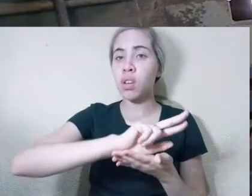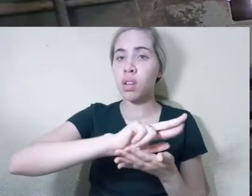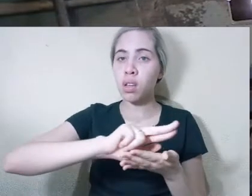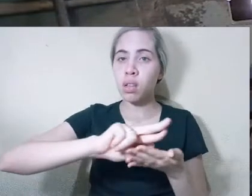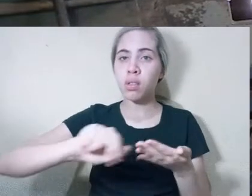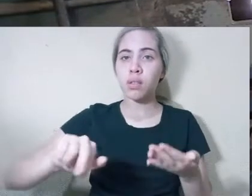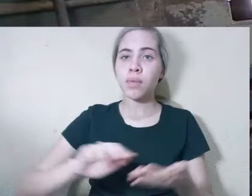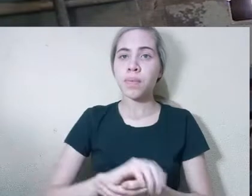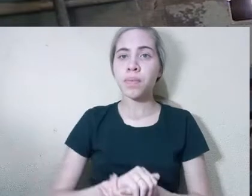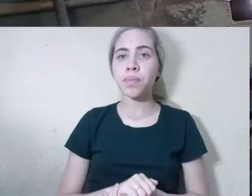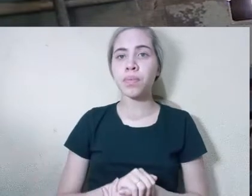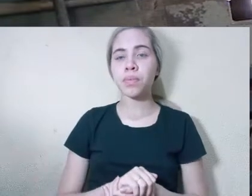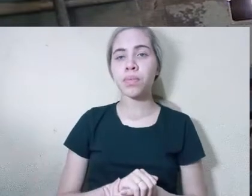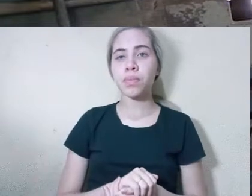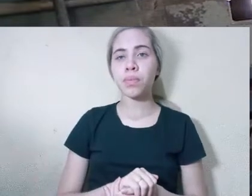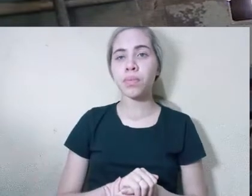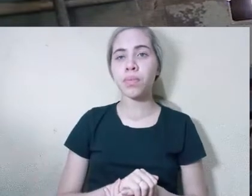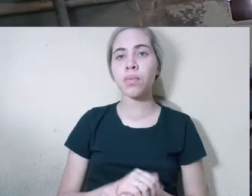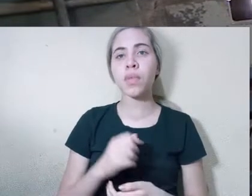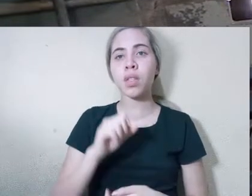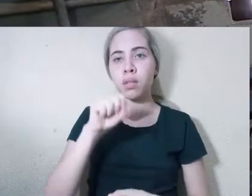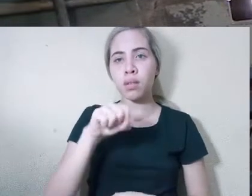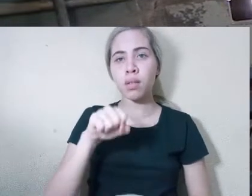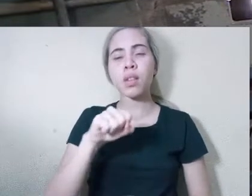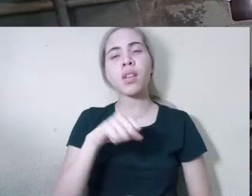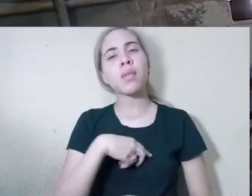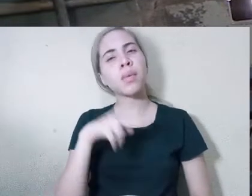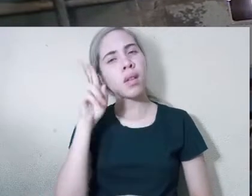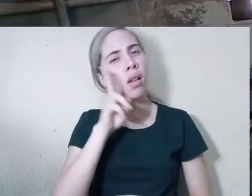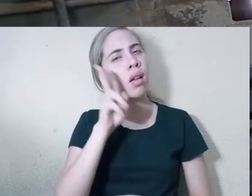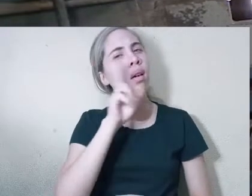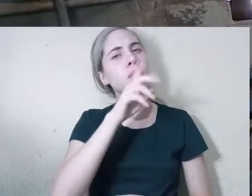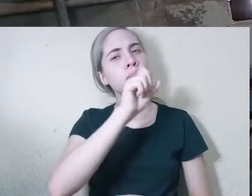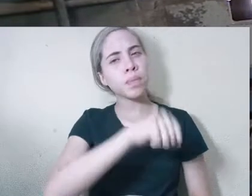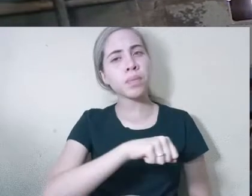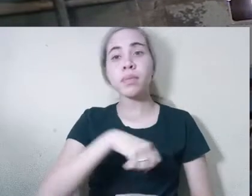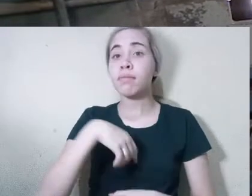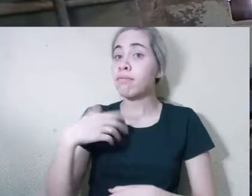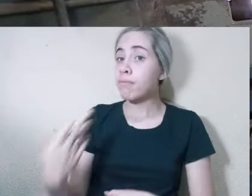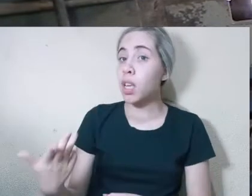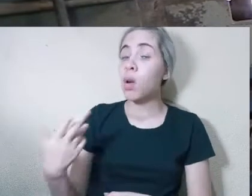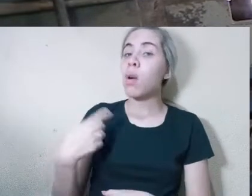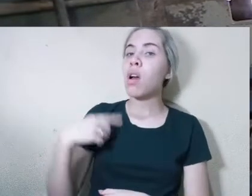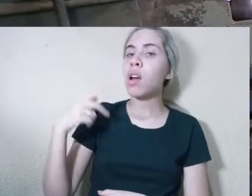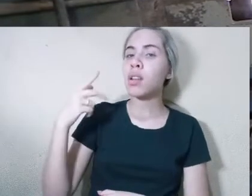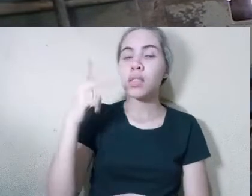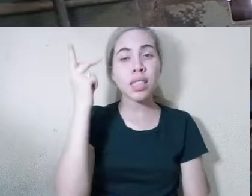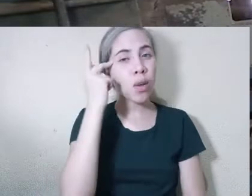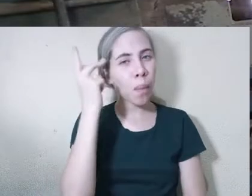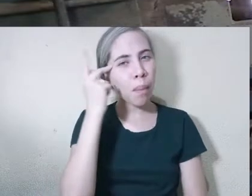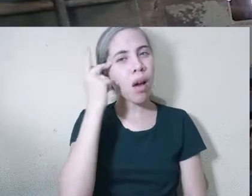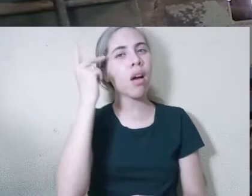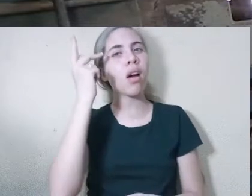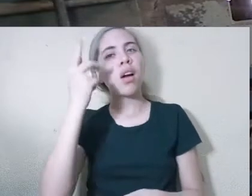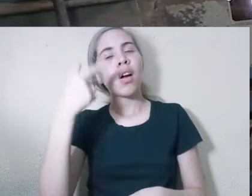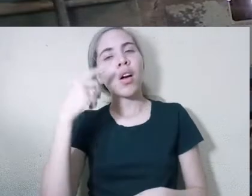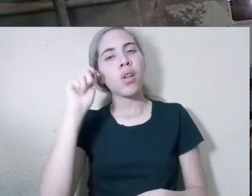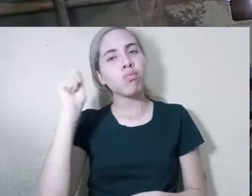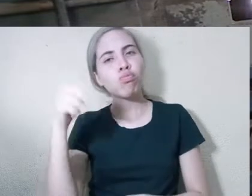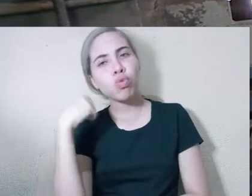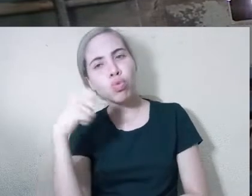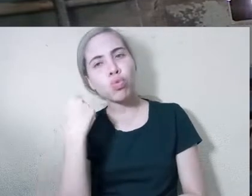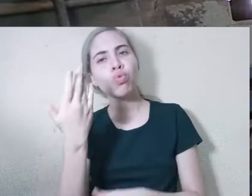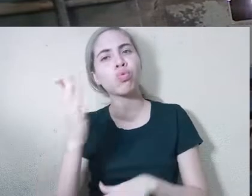cuteleiros. E eu tive lá, mano. Você teve lá? Tive. Sempre que eu posso, eu visito os de São Paulo. Só não dá, às vezes, para ir no Rio Grande do